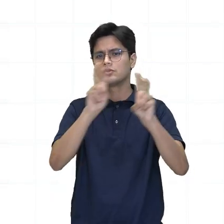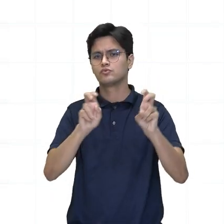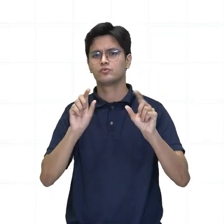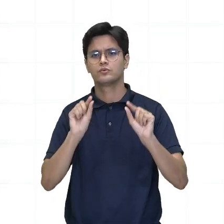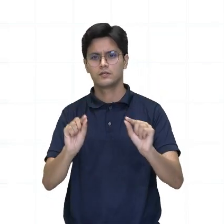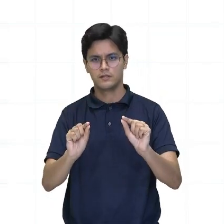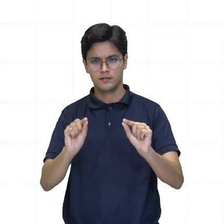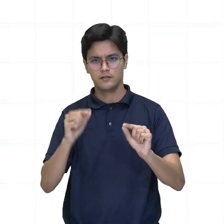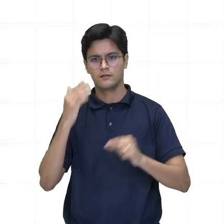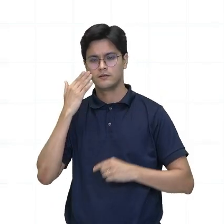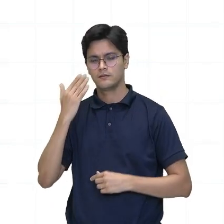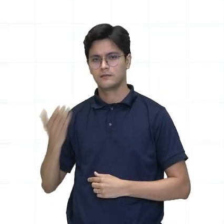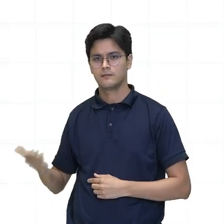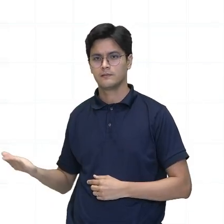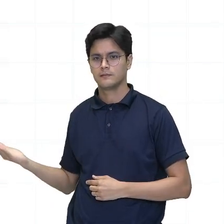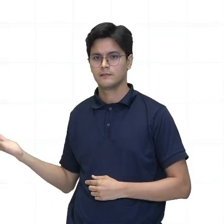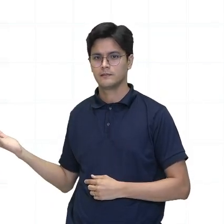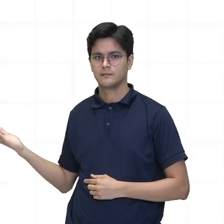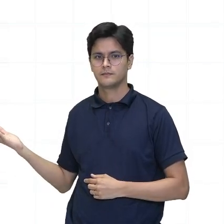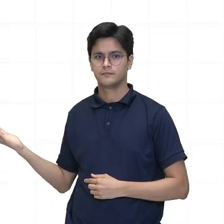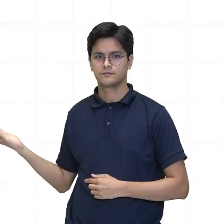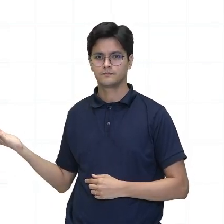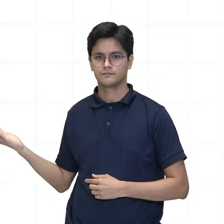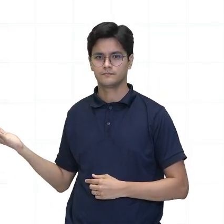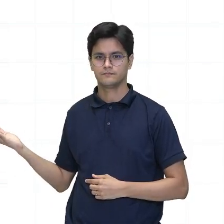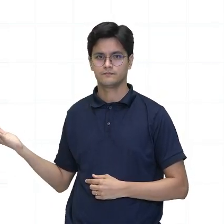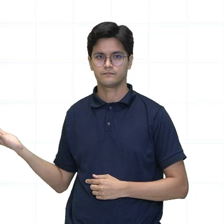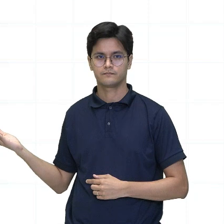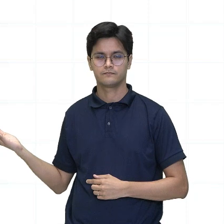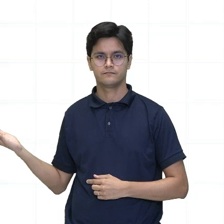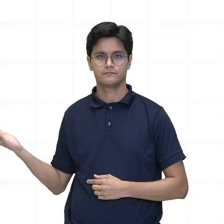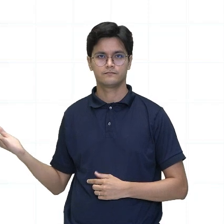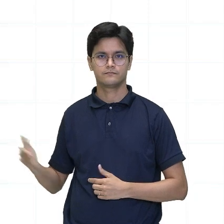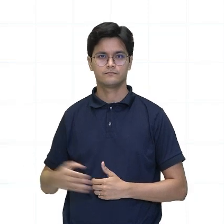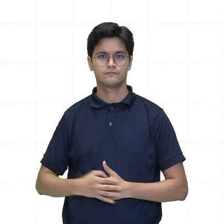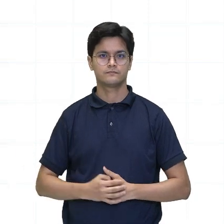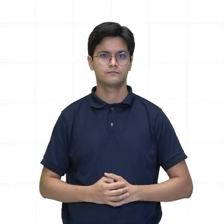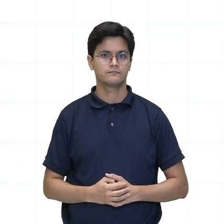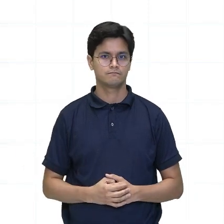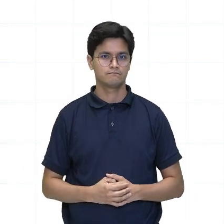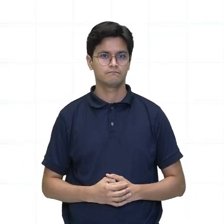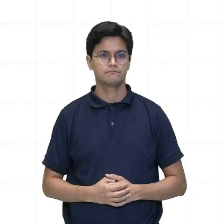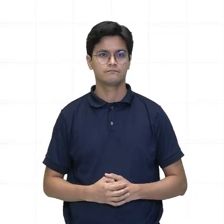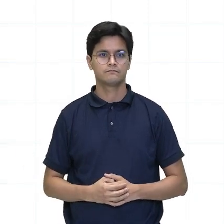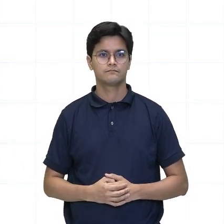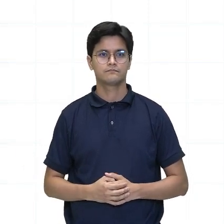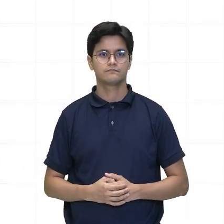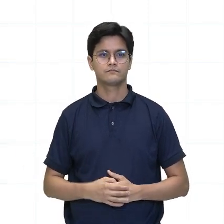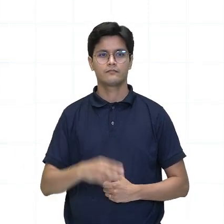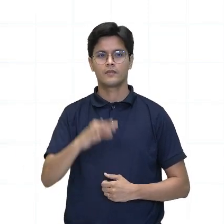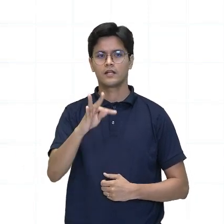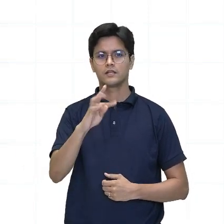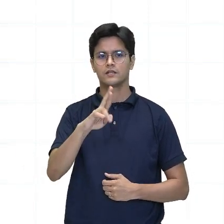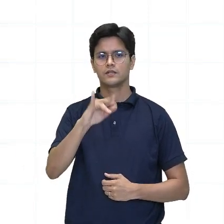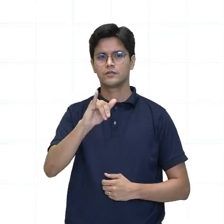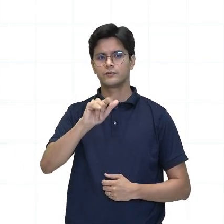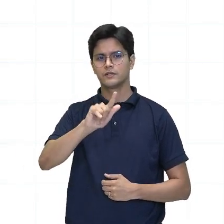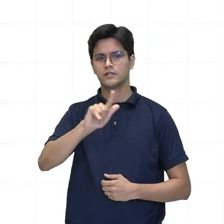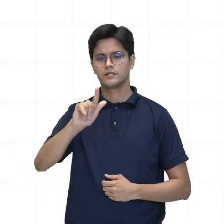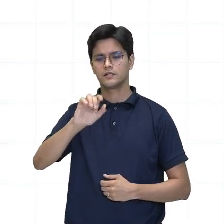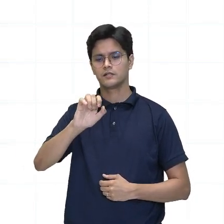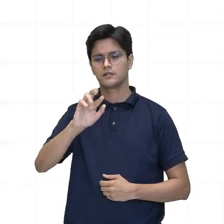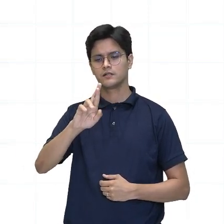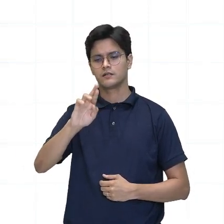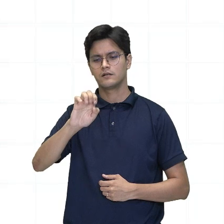Então, negative interactions triggered by social media. Eu não sei o que é triggered, teacher. Pula